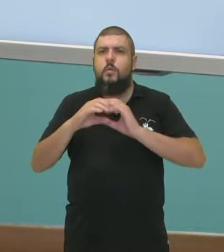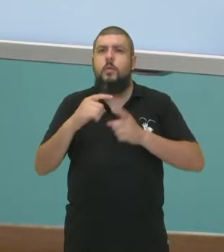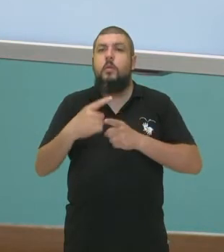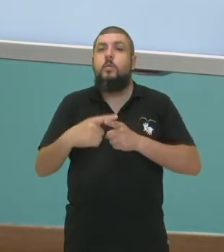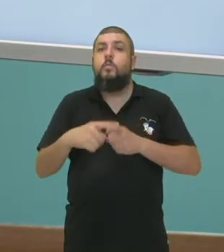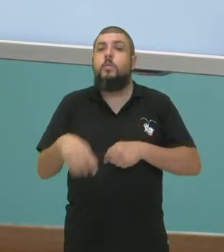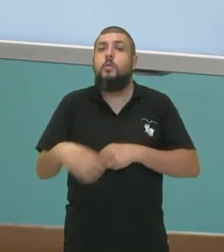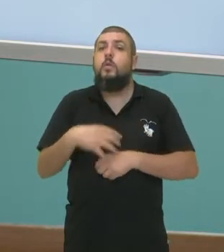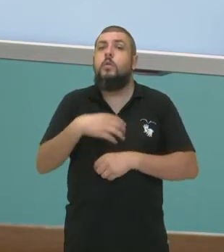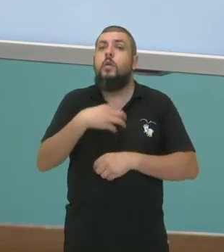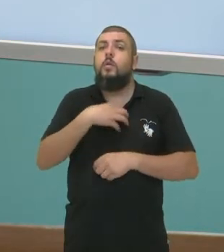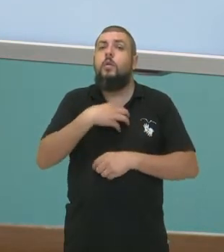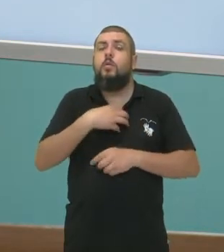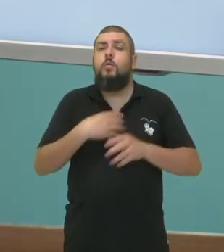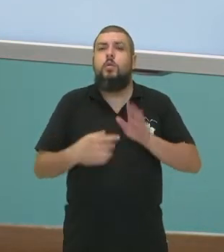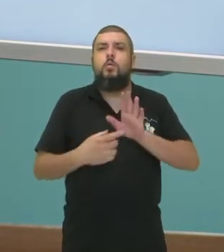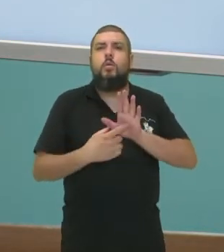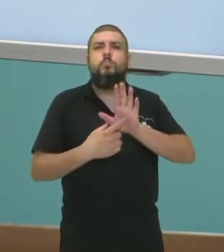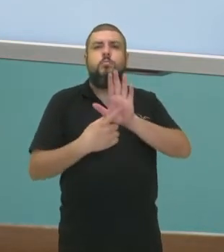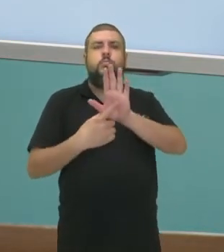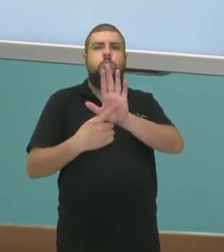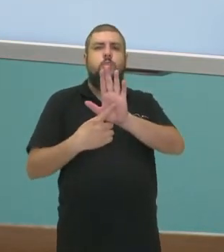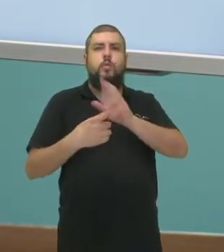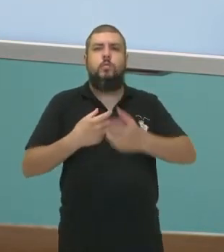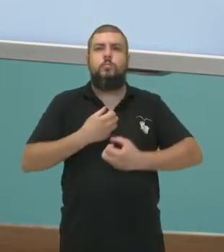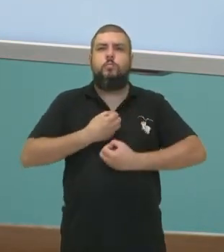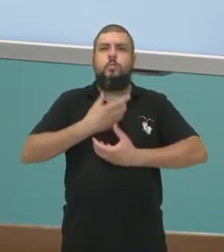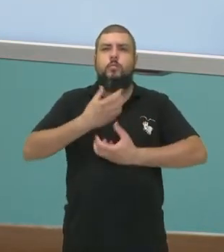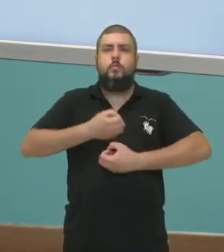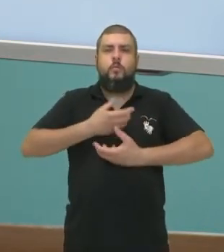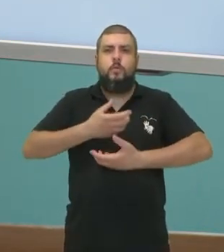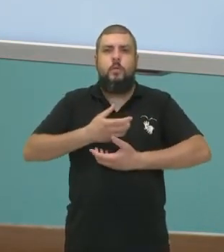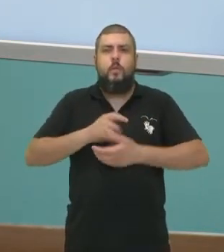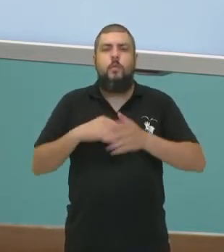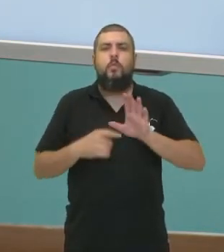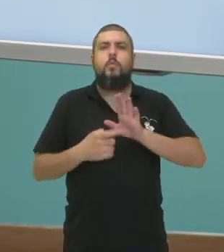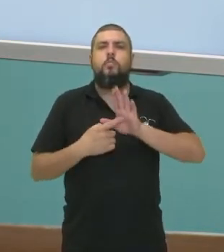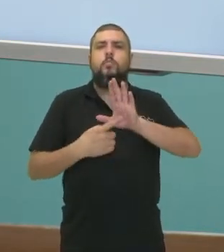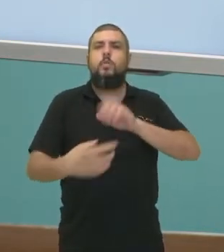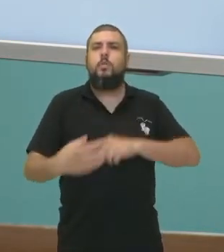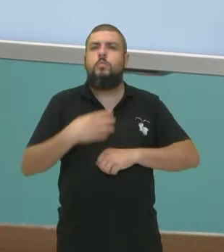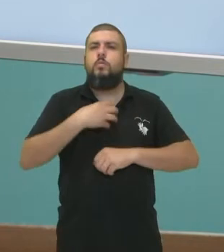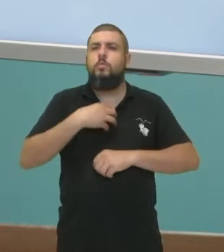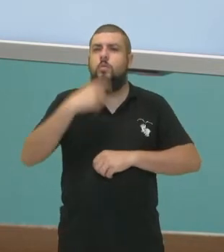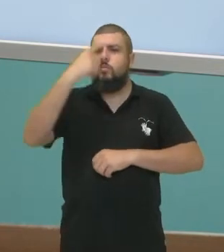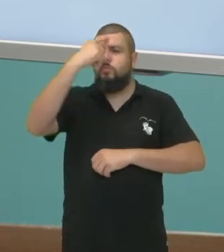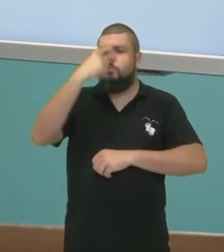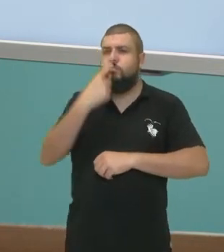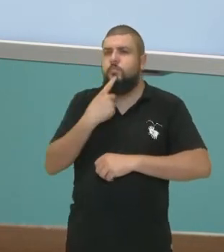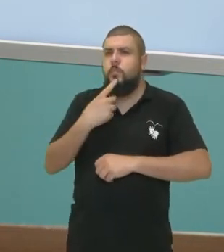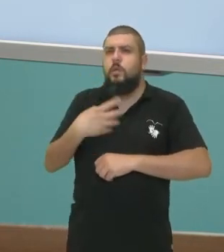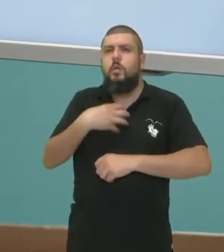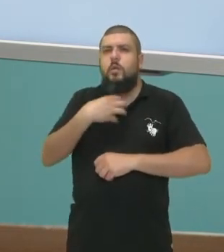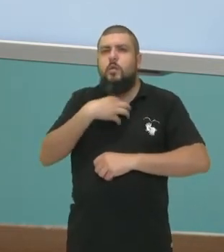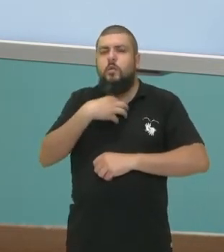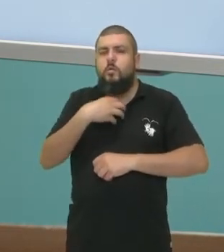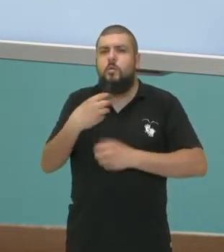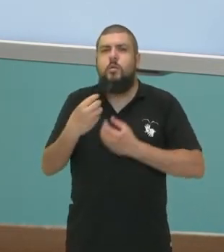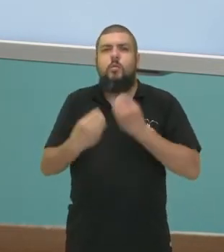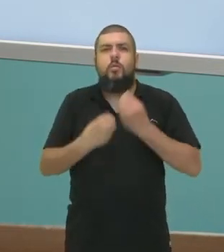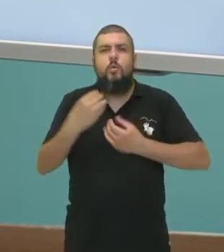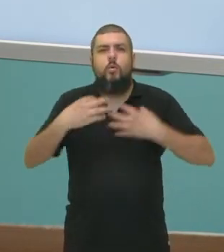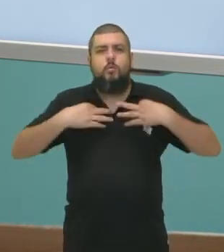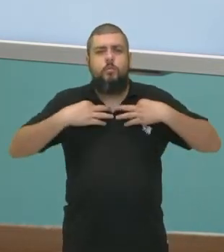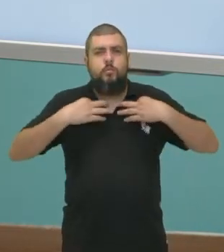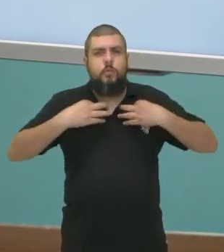se expressarem, né? Se expressarem de que forma? Ele vai mostrar quem eles são, né? A personalidade, o seu estilo, o estilo de se vestir,